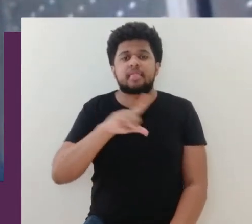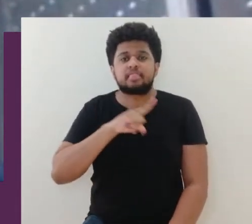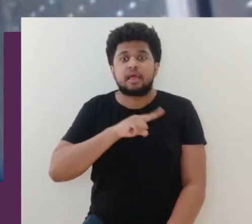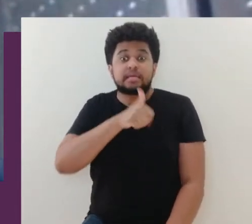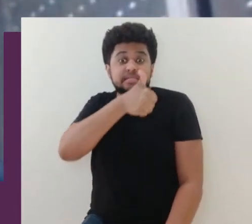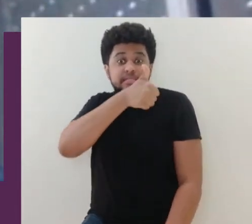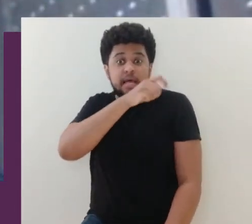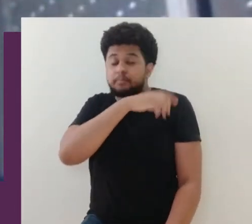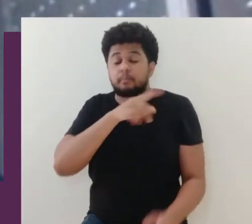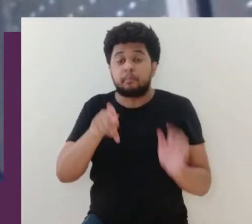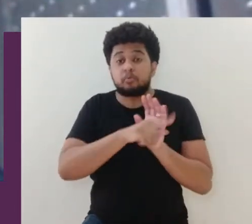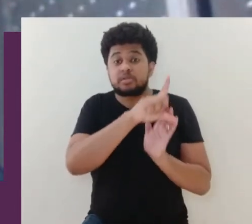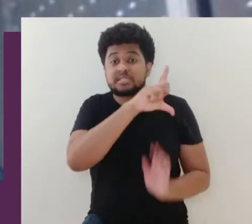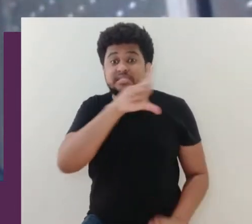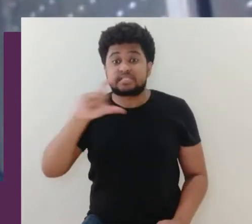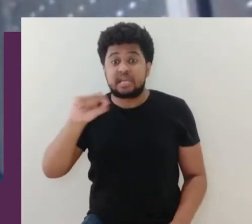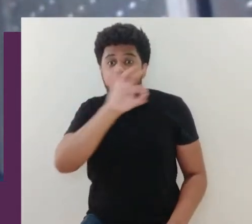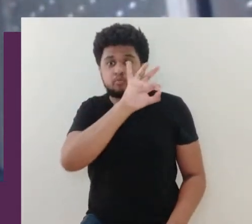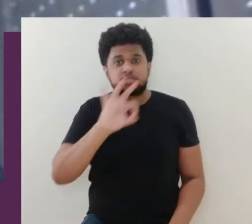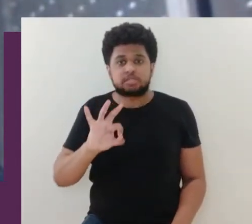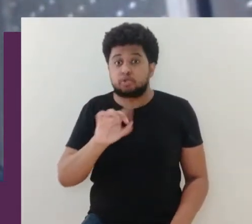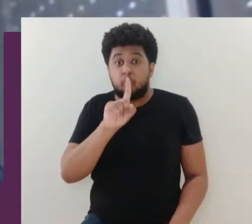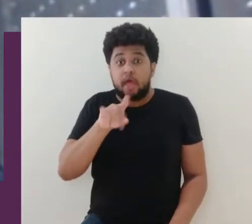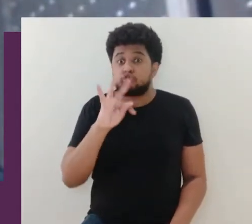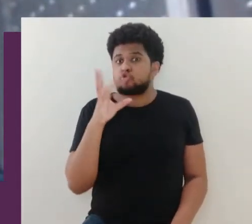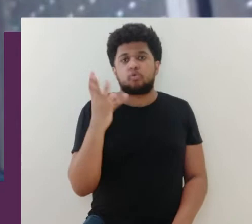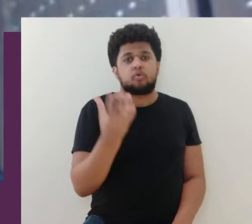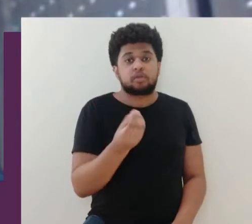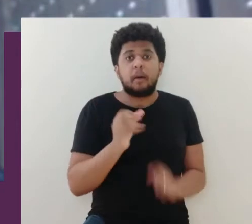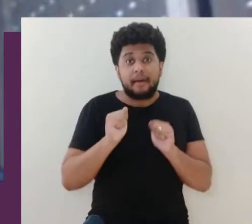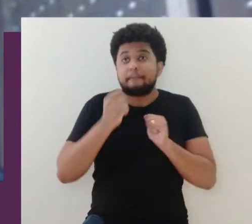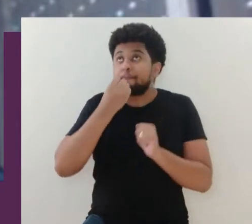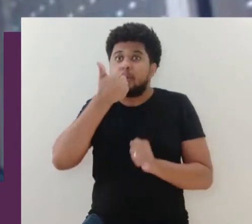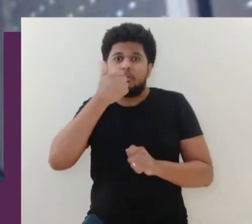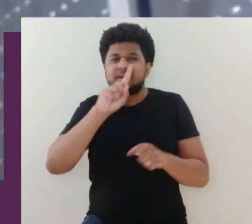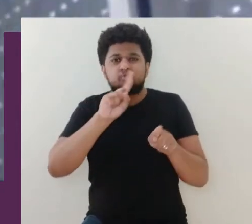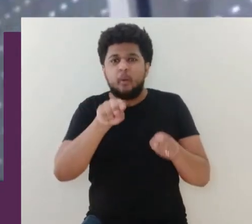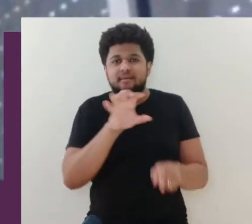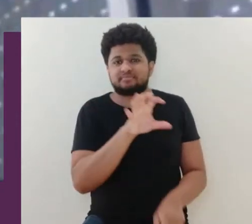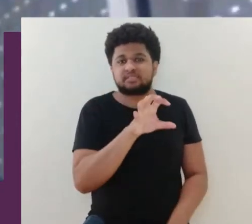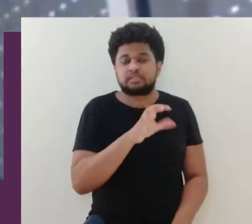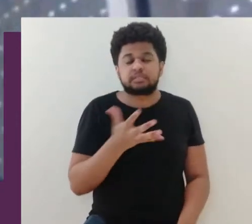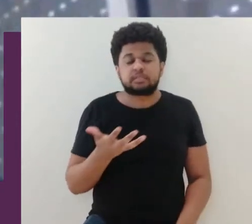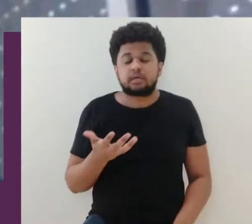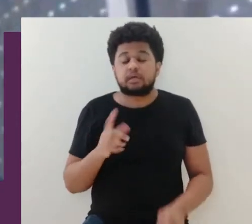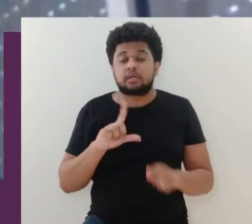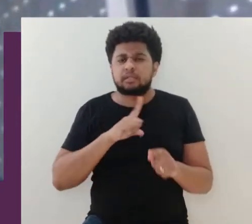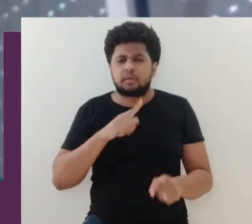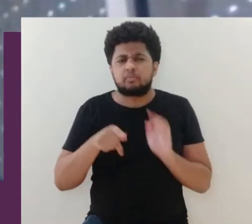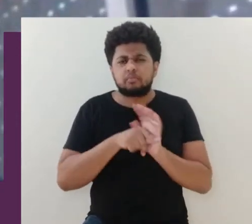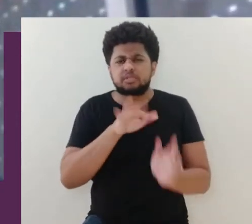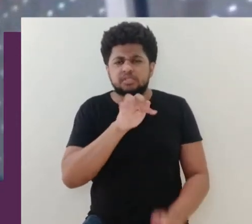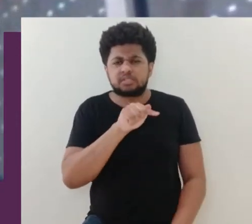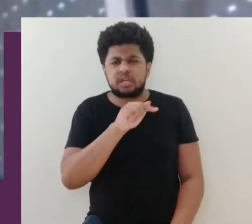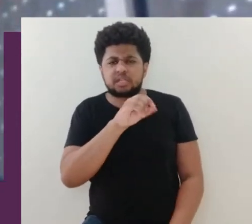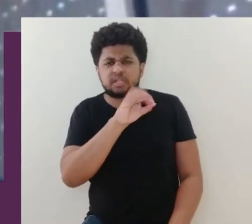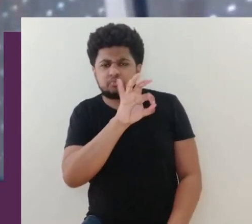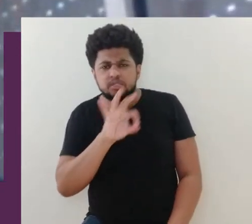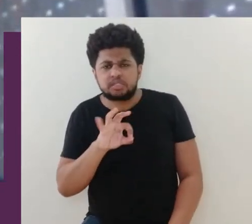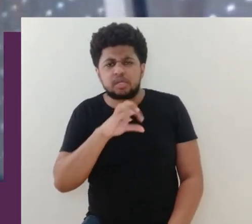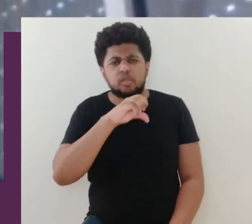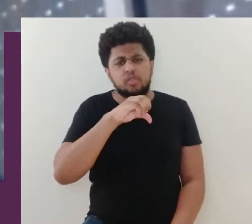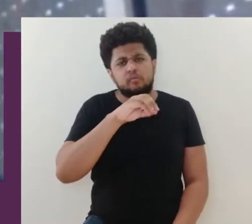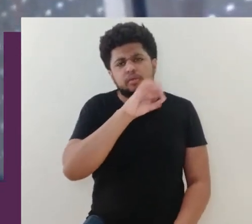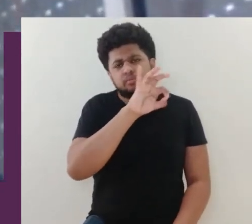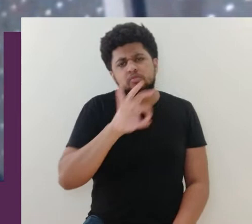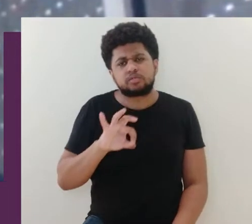perto de 100%, isso não seria o ideal, mas não é assim que funciona. Essa questão do 70% ou